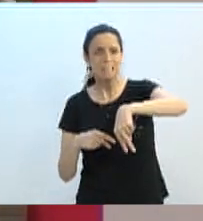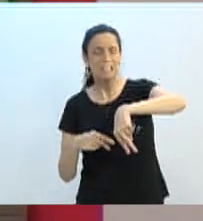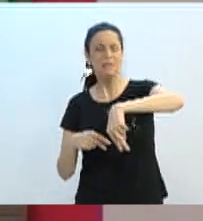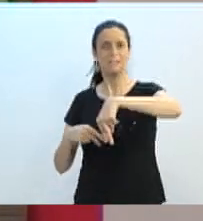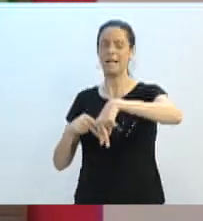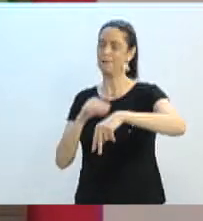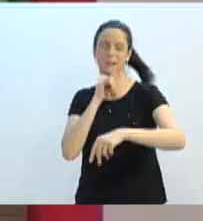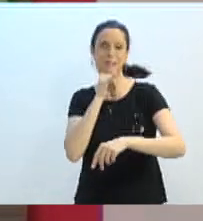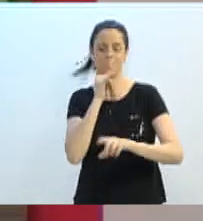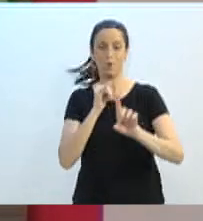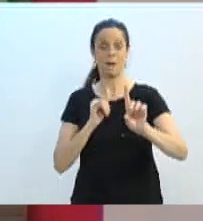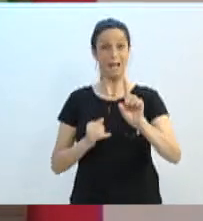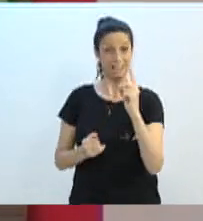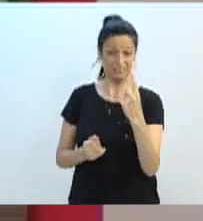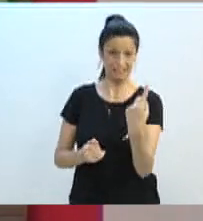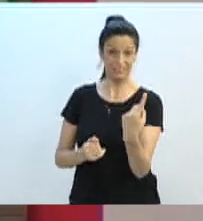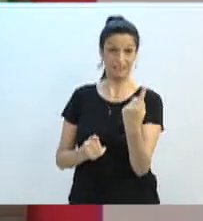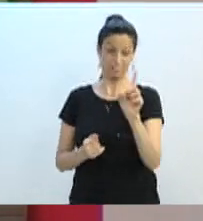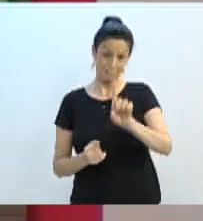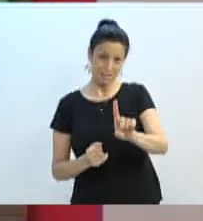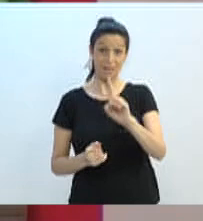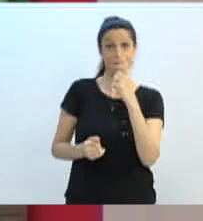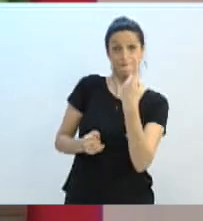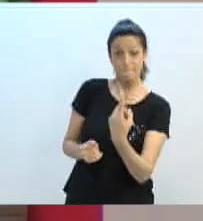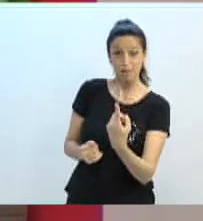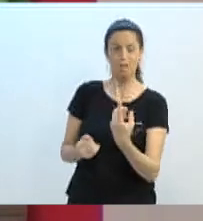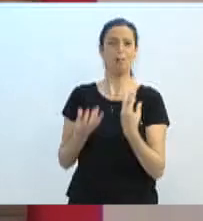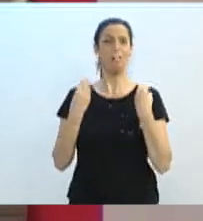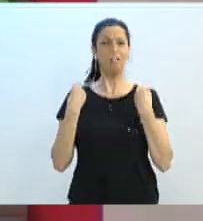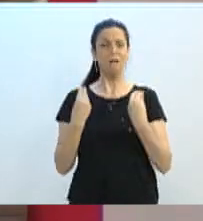queriam ainda que o prefeito tivesse vindo. Como assim? Com